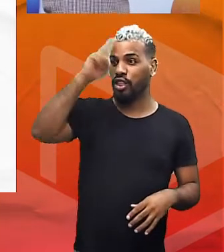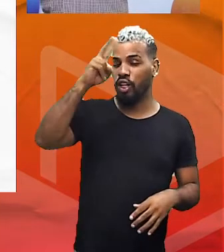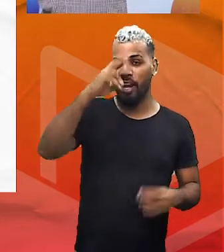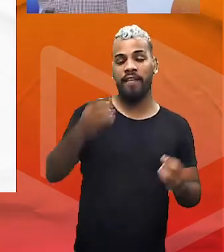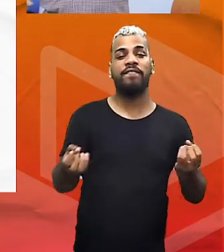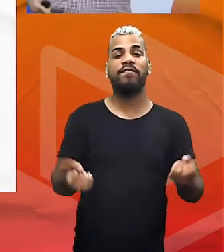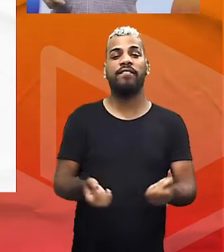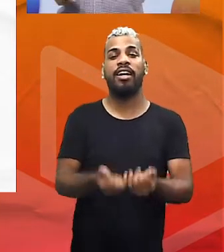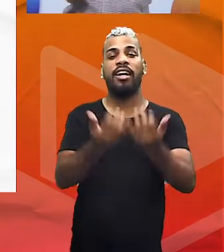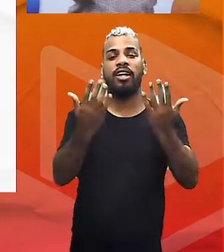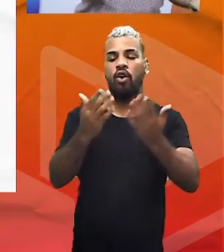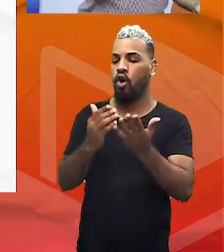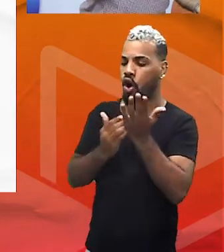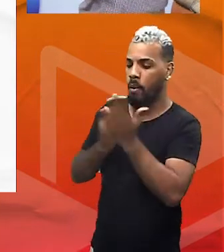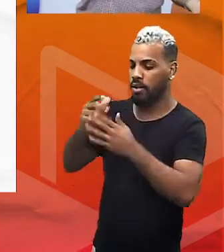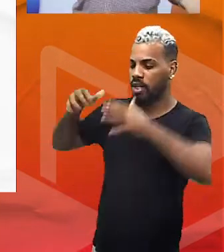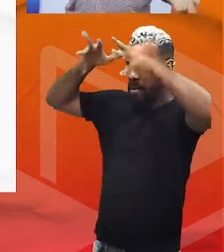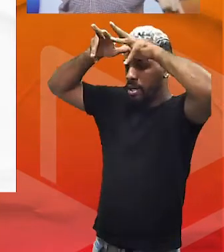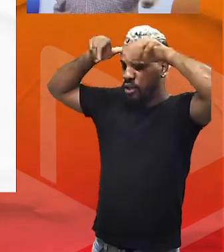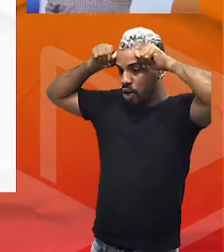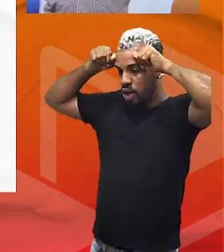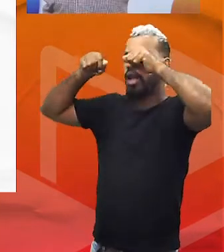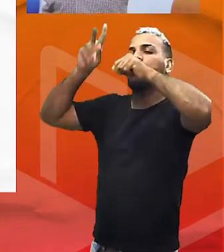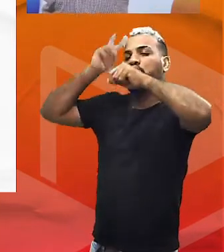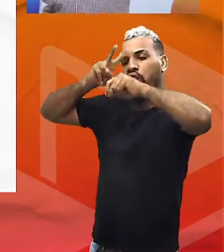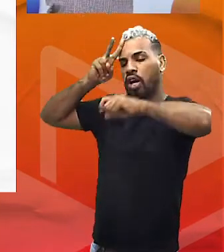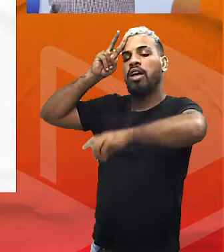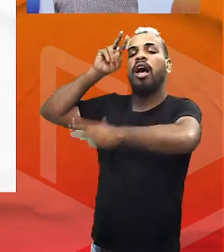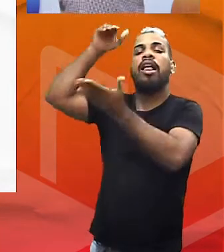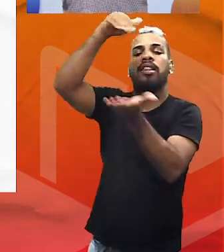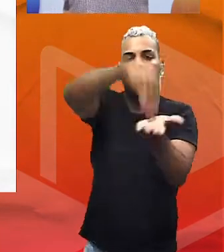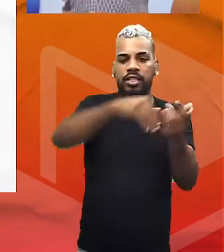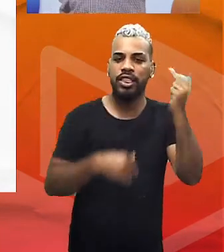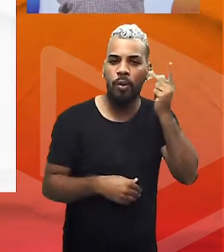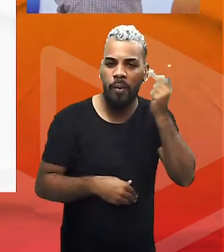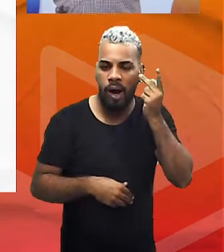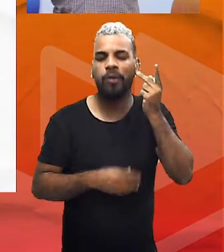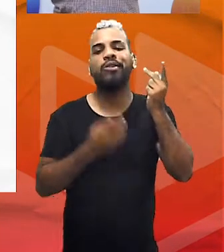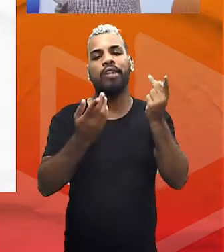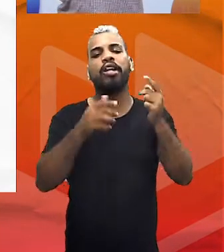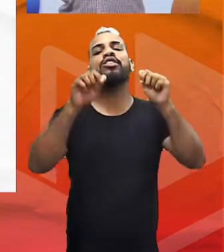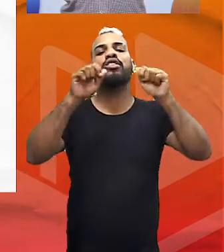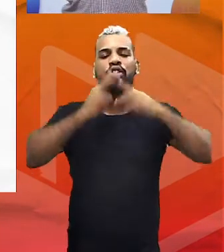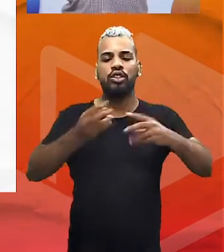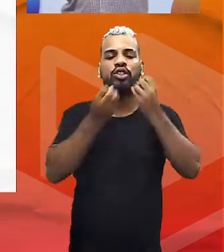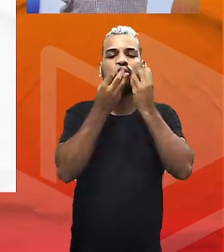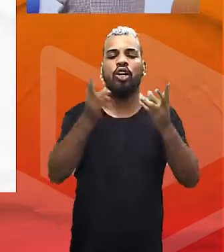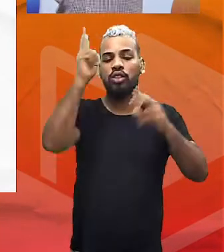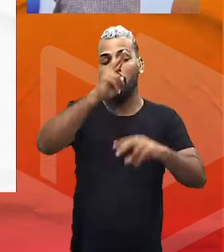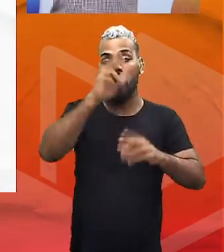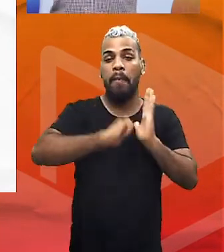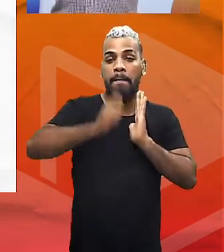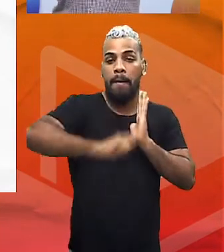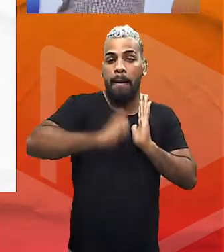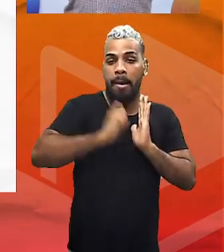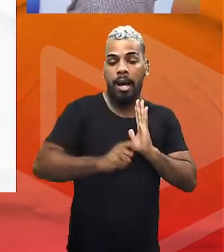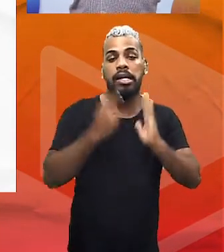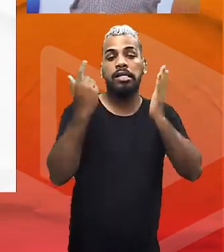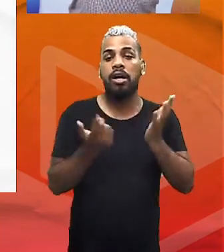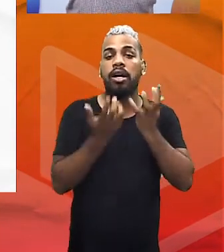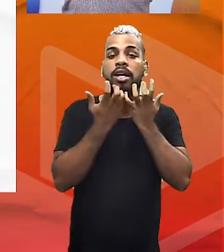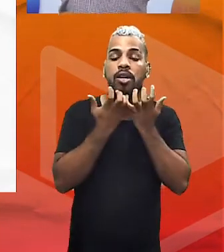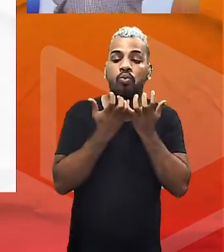começam no Amazonas, acabam em São Paulo, né? E o nosso herói vem vivendo todas essas histórias, e ao mesmo tempo que ele procura contar